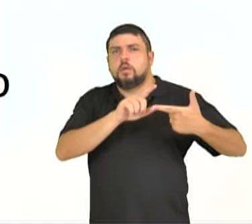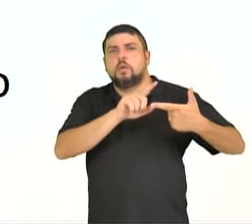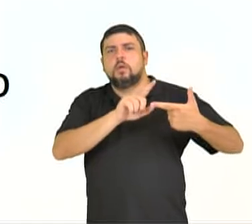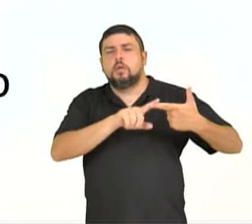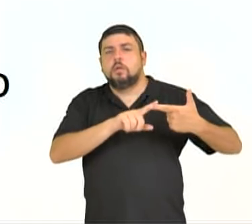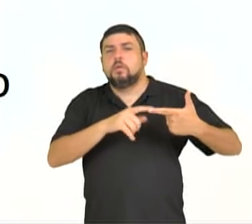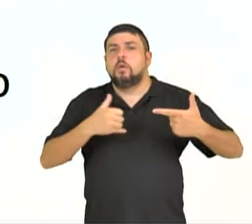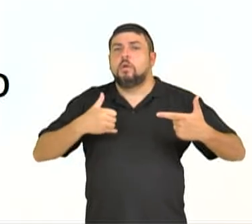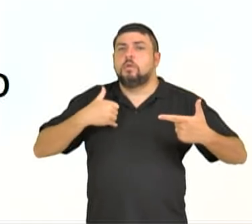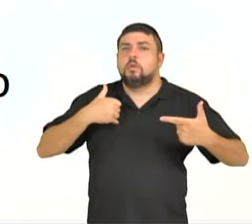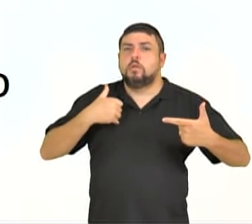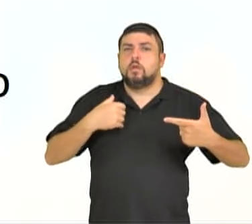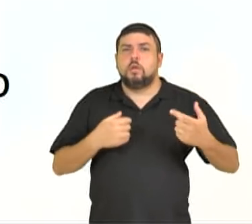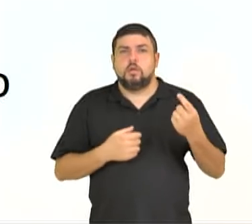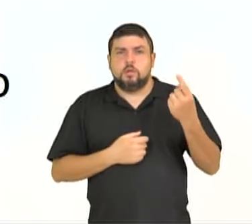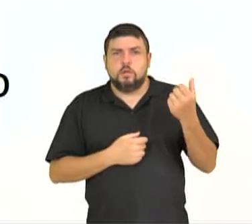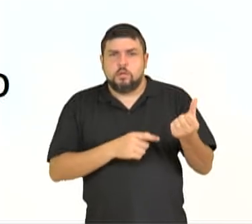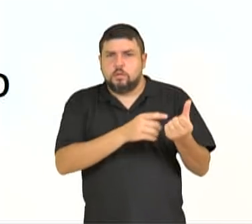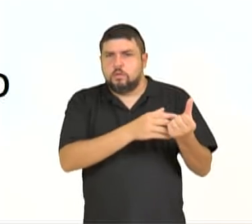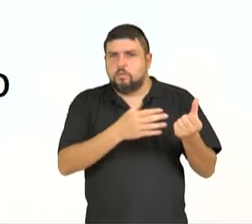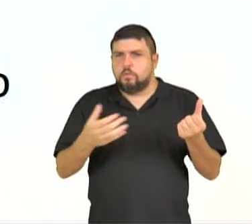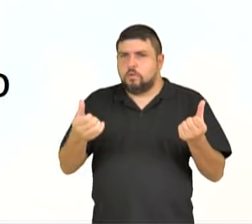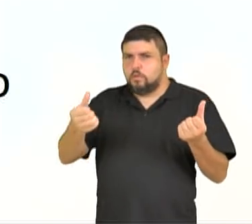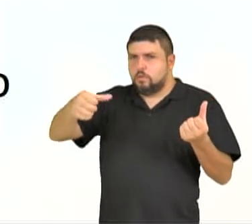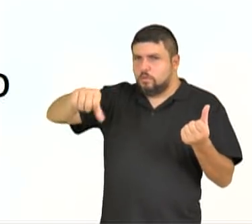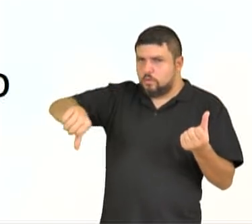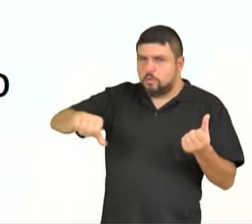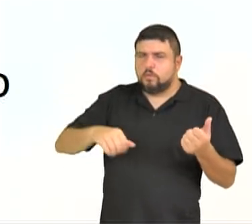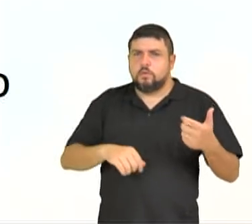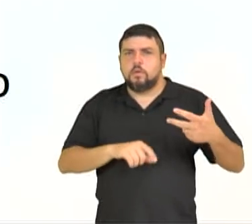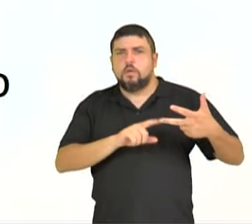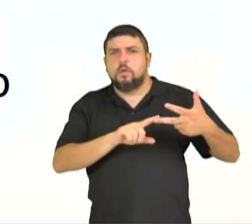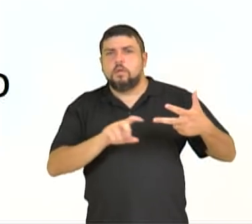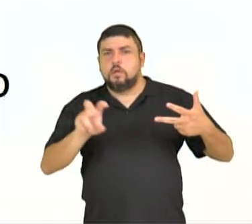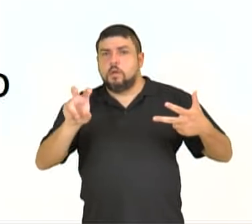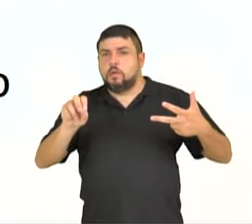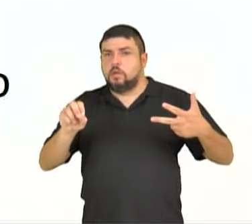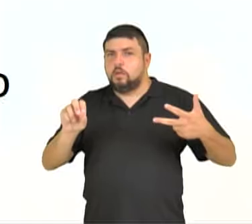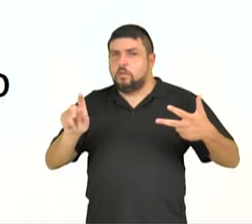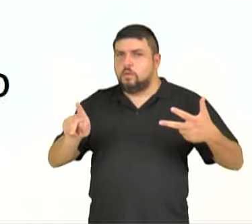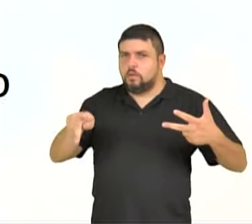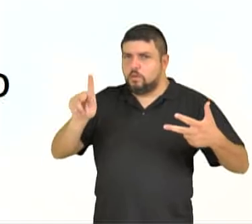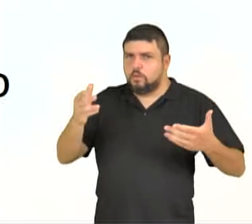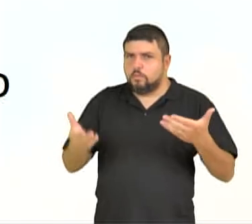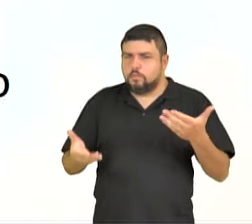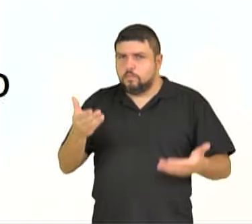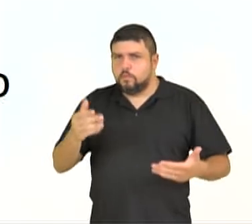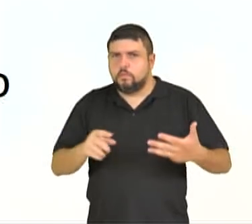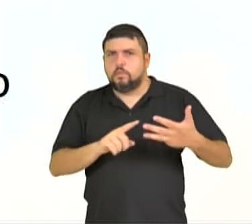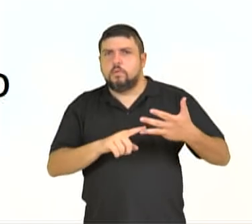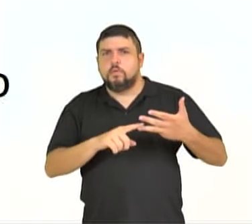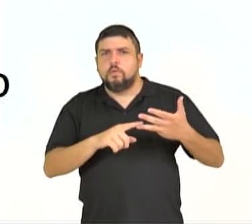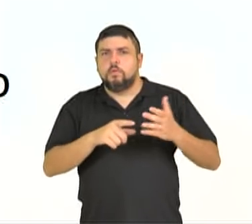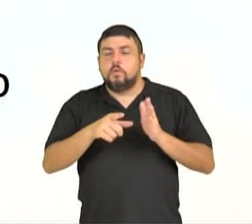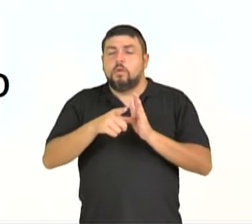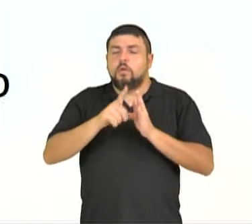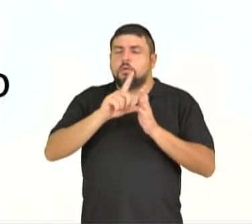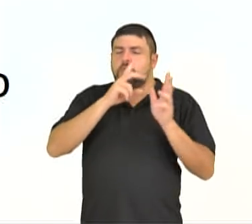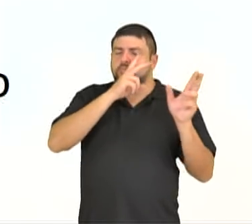entre 16 e 69 anos, pesar no mínimo 50 quilos, estar descansado,